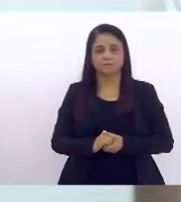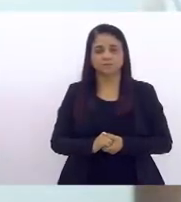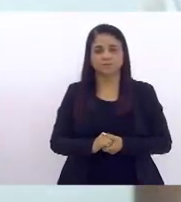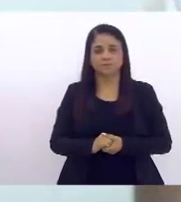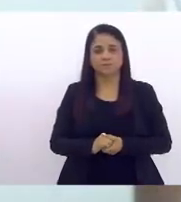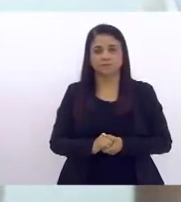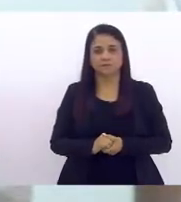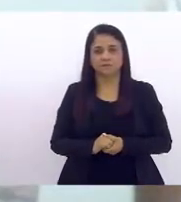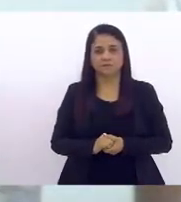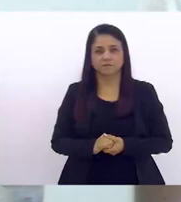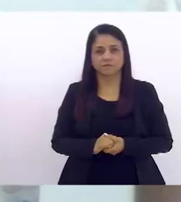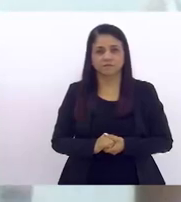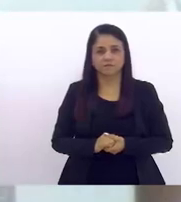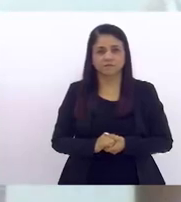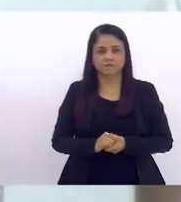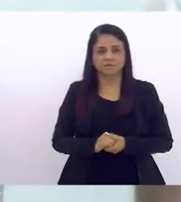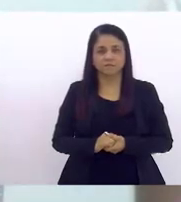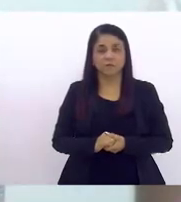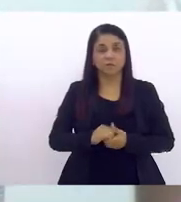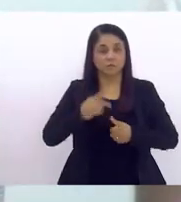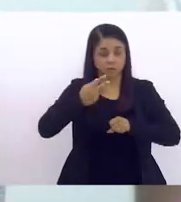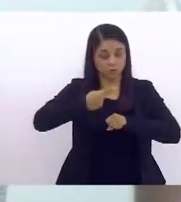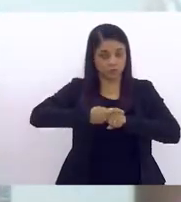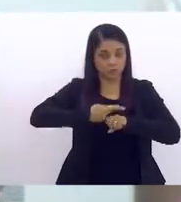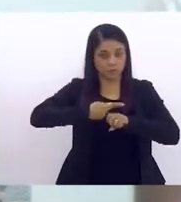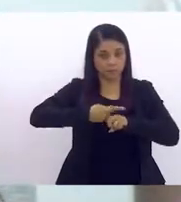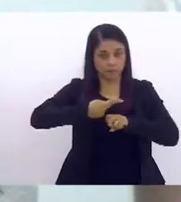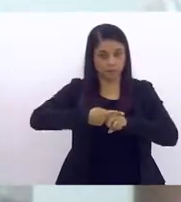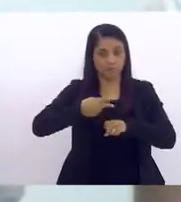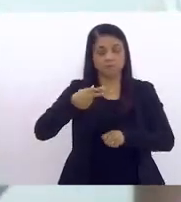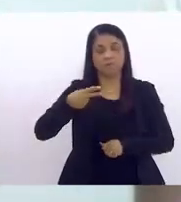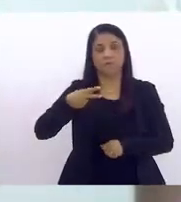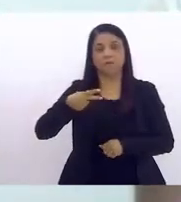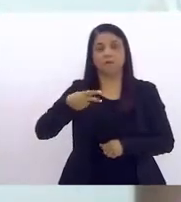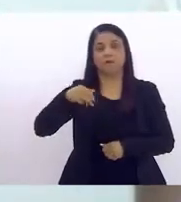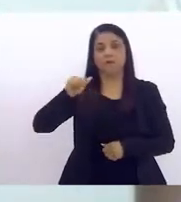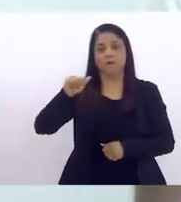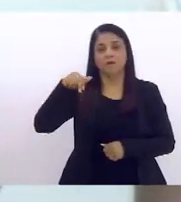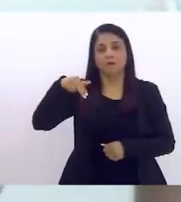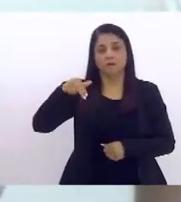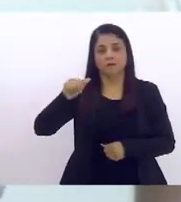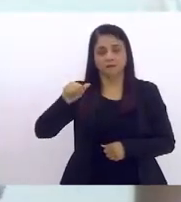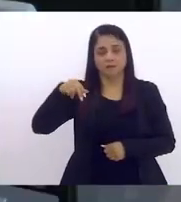vamos entregar os prêmios Ana Nery.